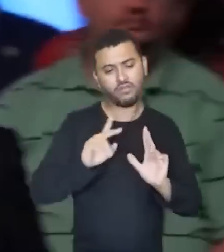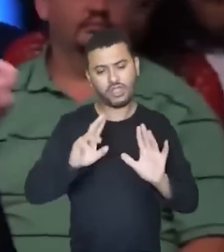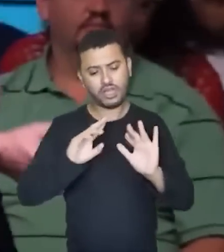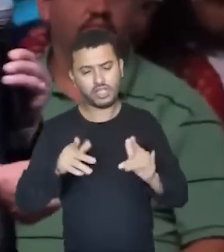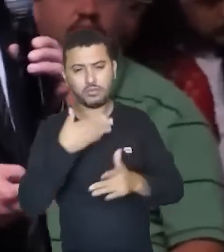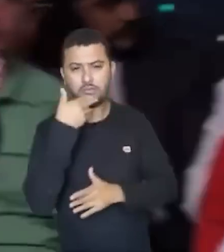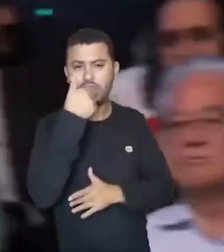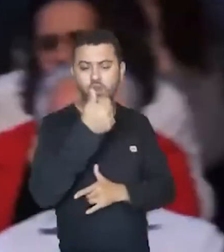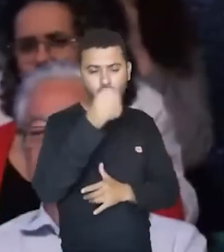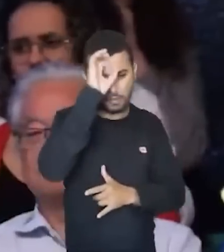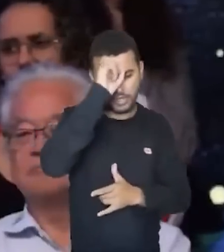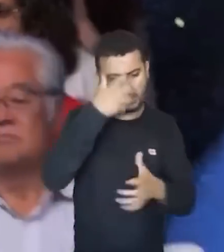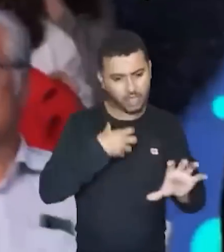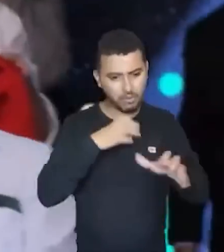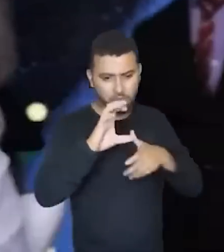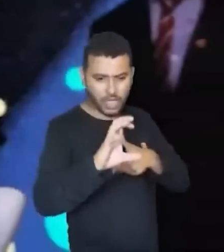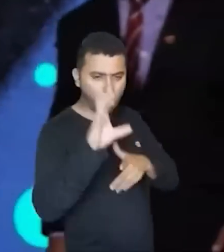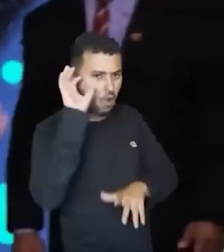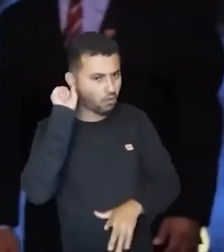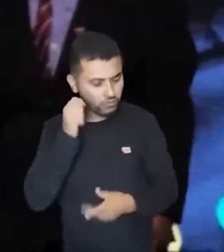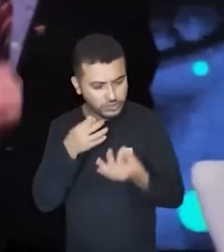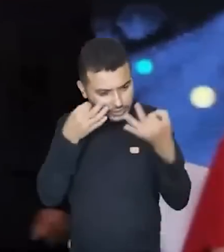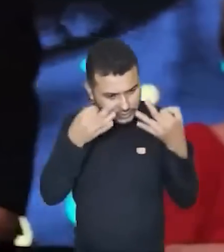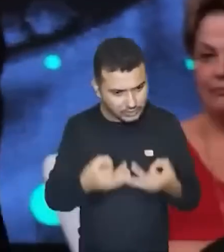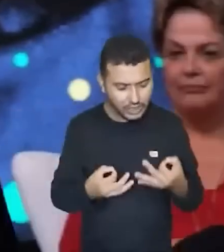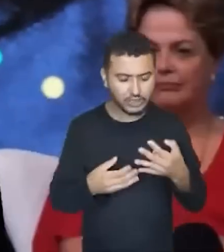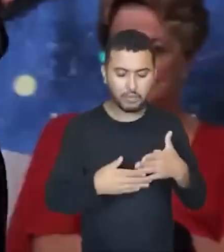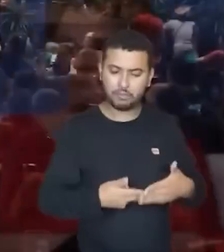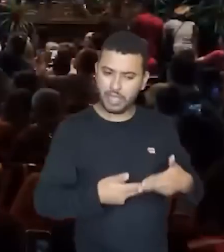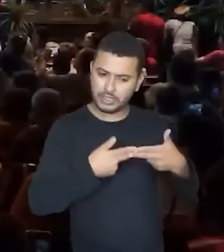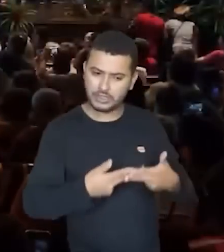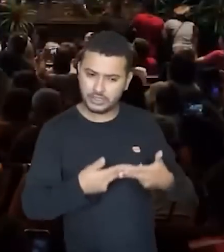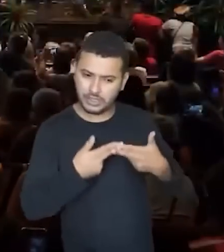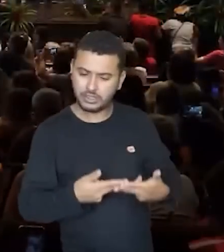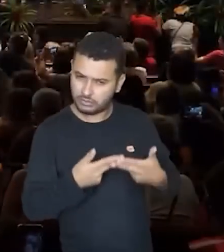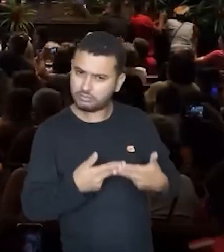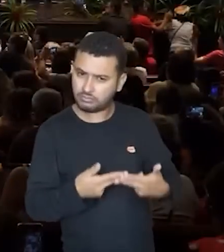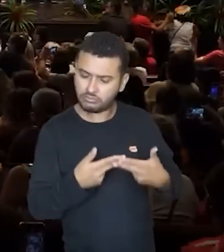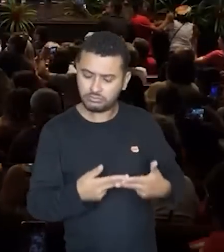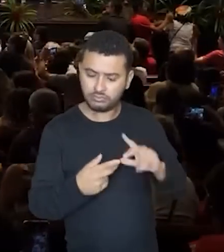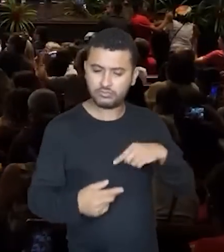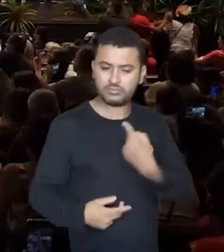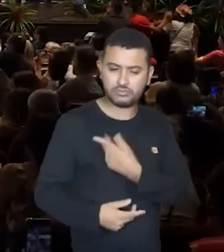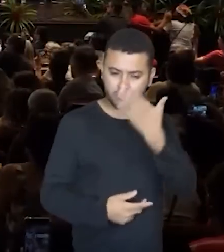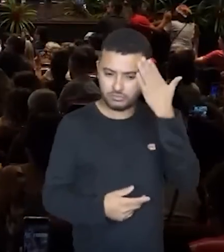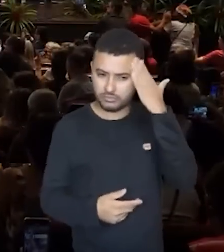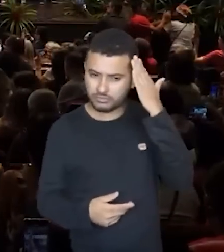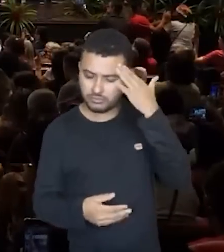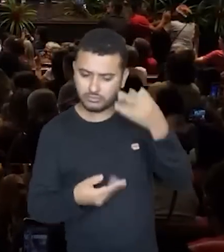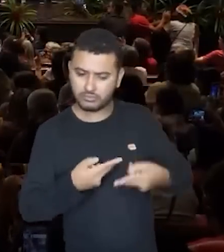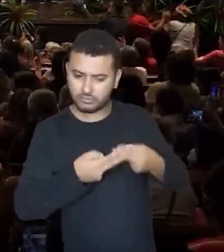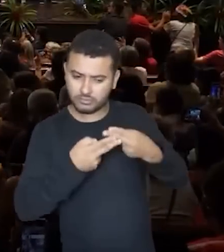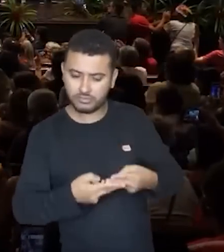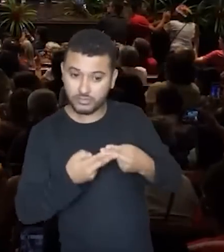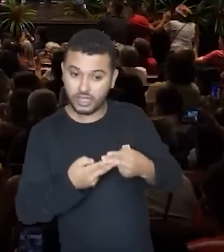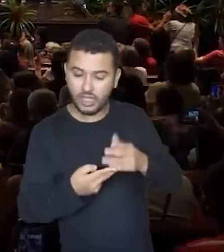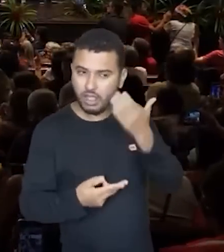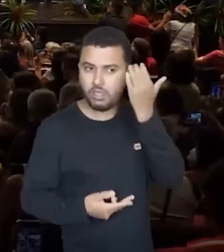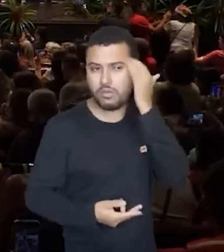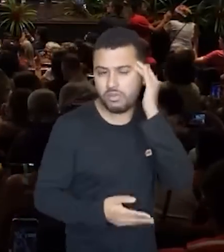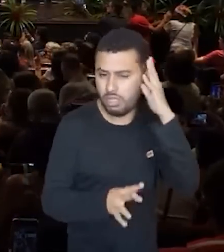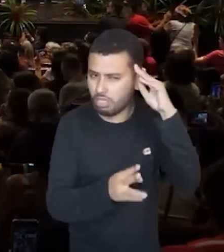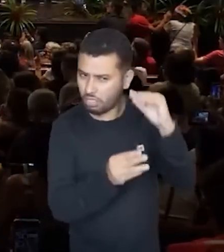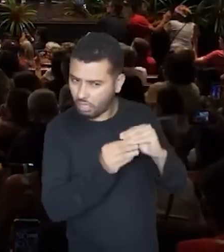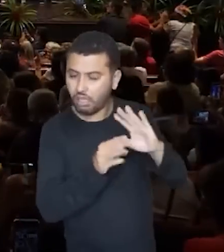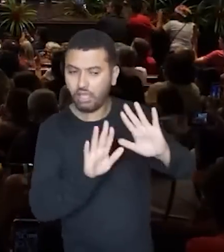ela, ouvi-la. Ter paciência da discordância. Ter paciência quando a gente não é entendido. Ter paciência